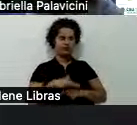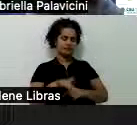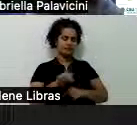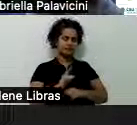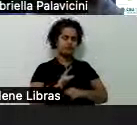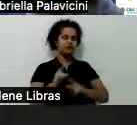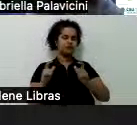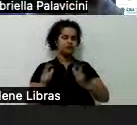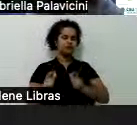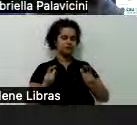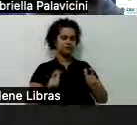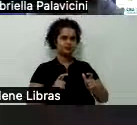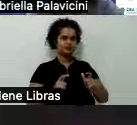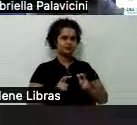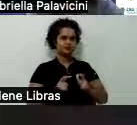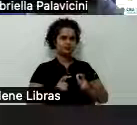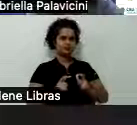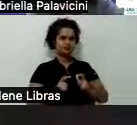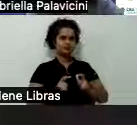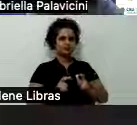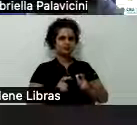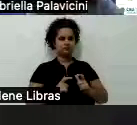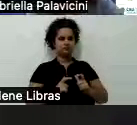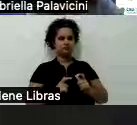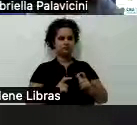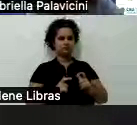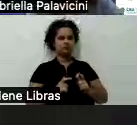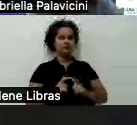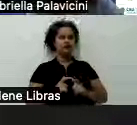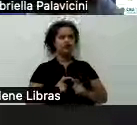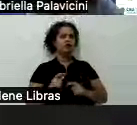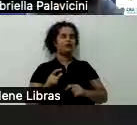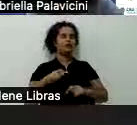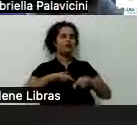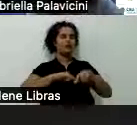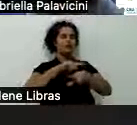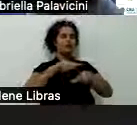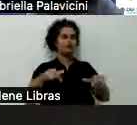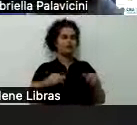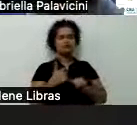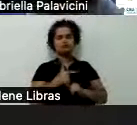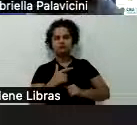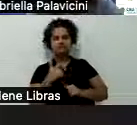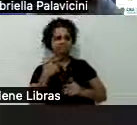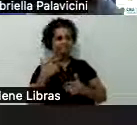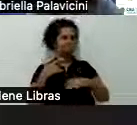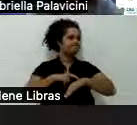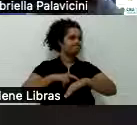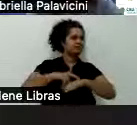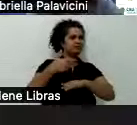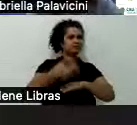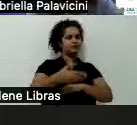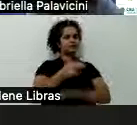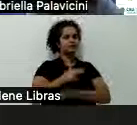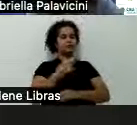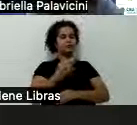quadras, né? Em quadras convencionais, mas lotes que estão vazios e sem previsão de uso. Em geral, os lotes